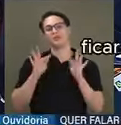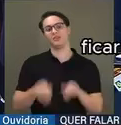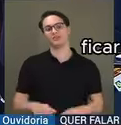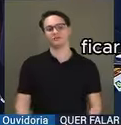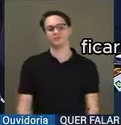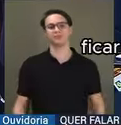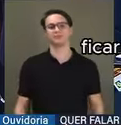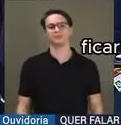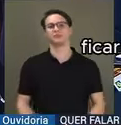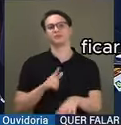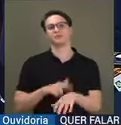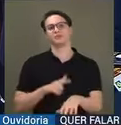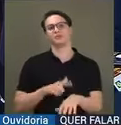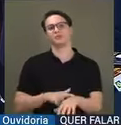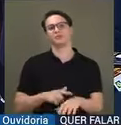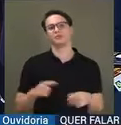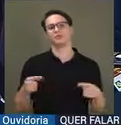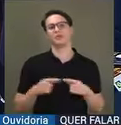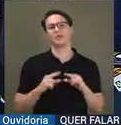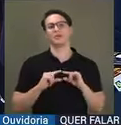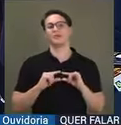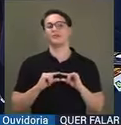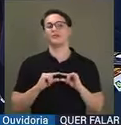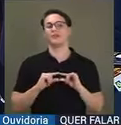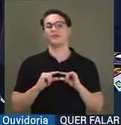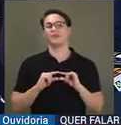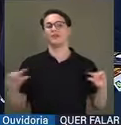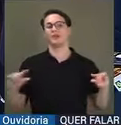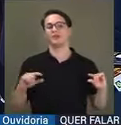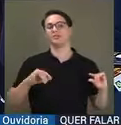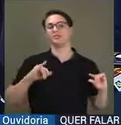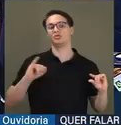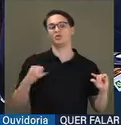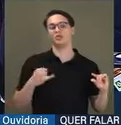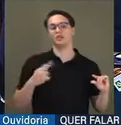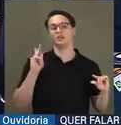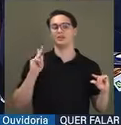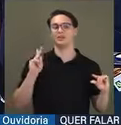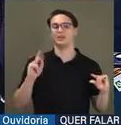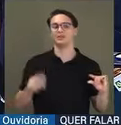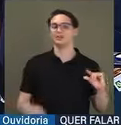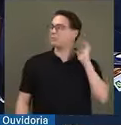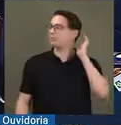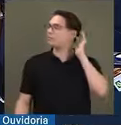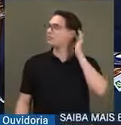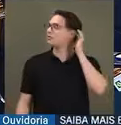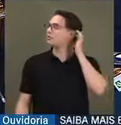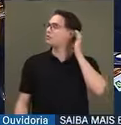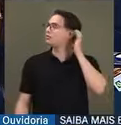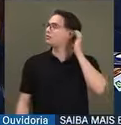ficar dentro do tempo que os colegas colocaram, com a frase do seu conterrâneo. Foi falado de Juscelino Kubitschek, foi falado